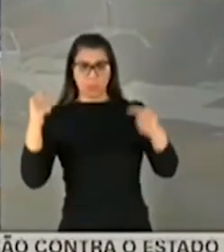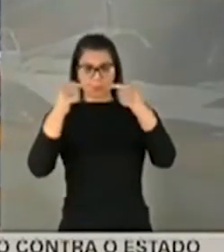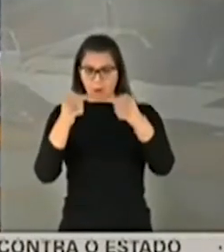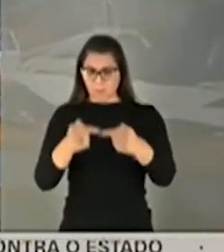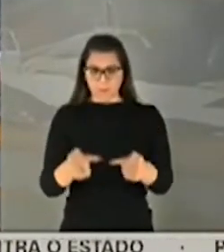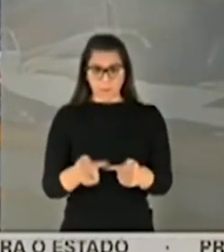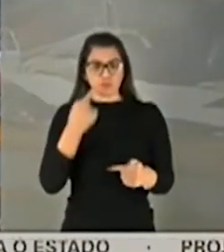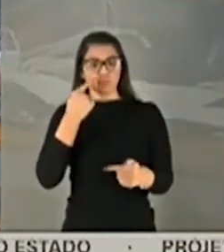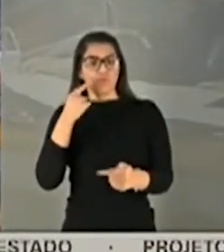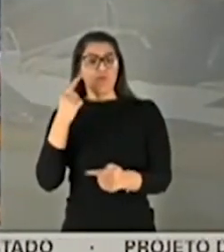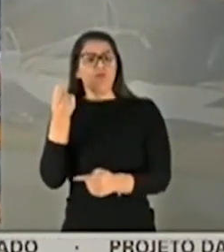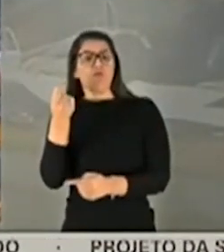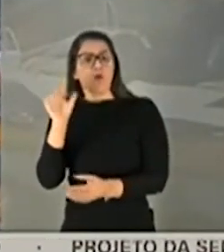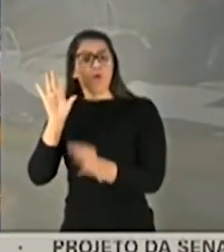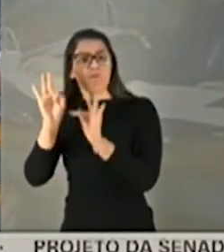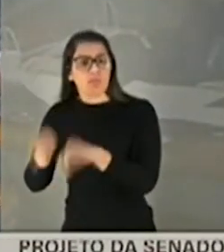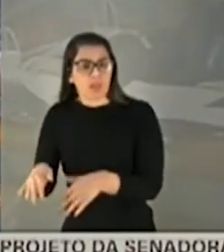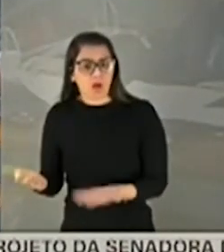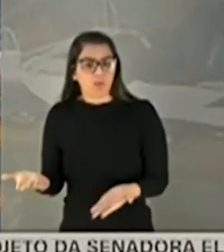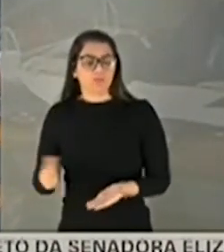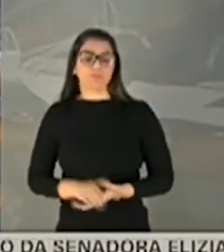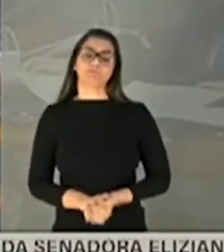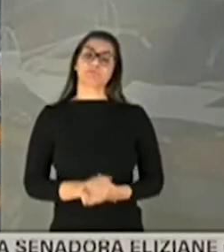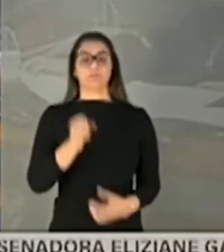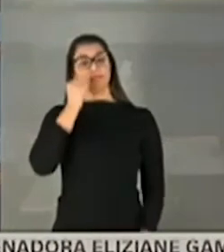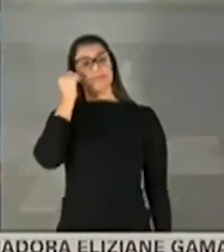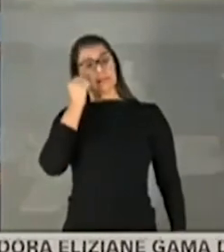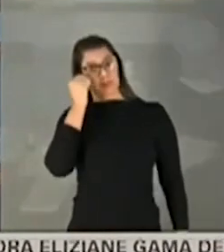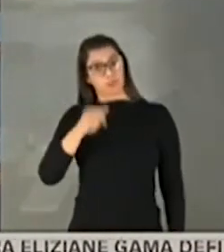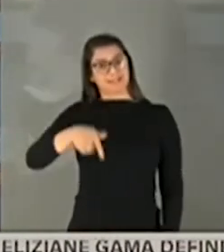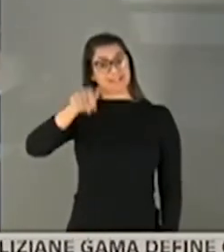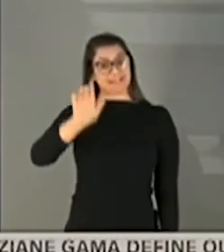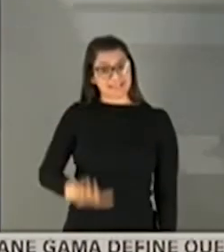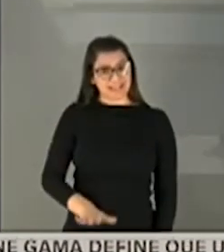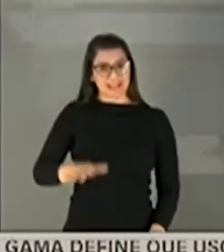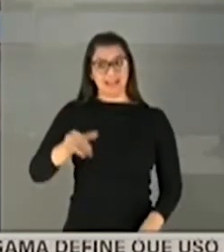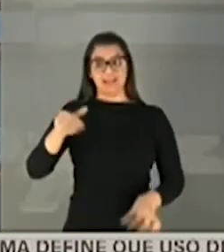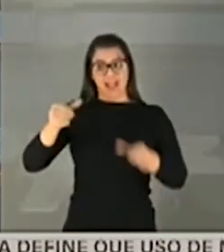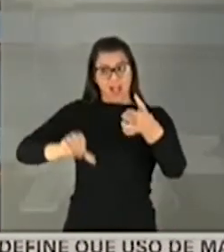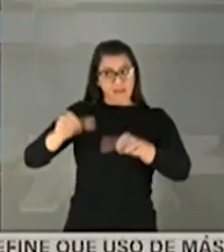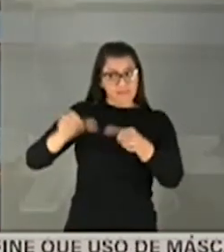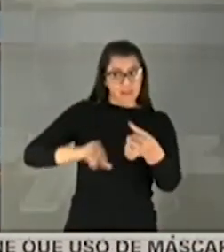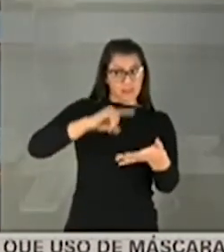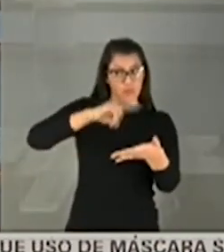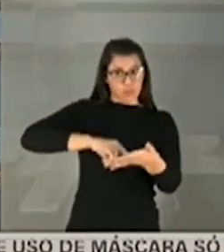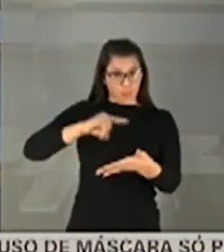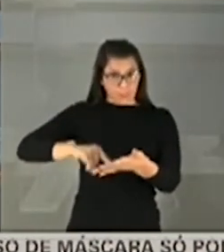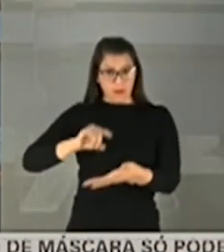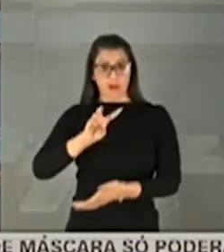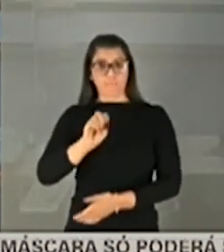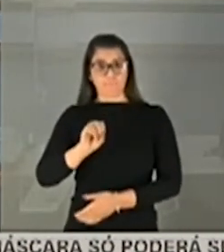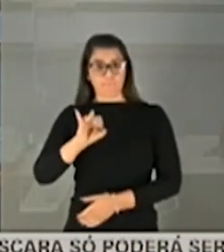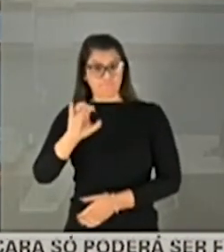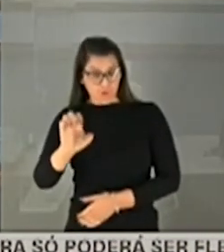checa o valor correspondente ao quantitativo das doses? Quem faz a avaliação do documento invoice é